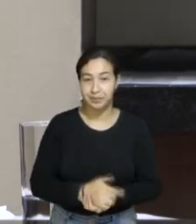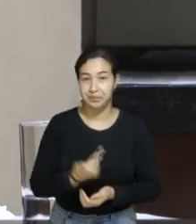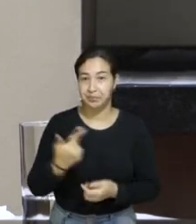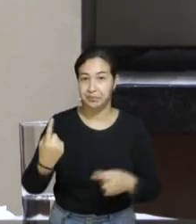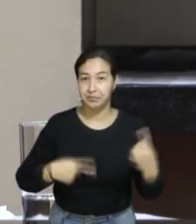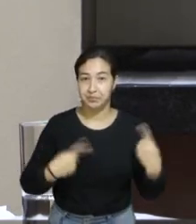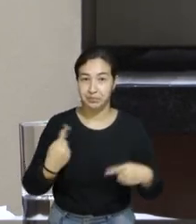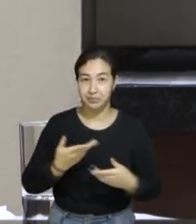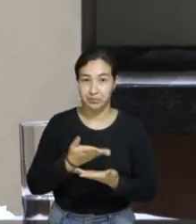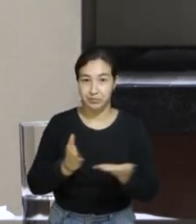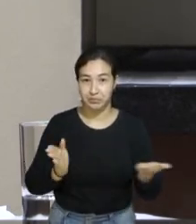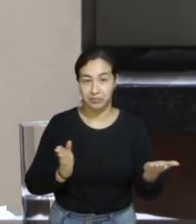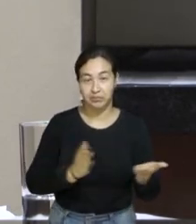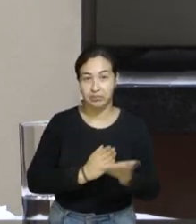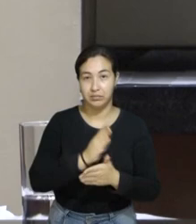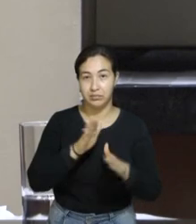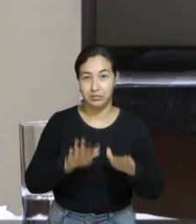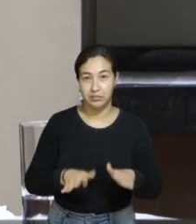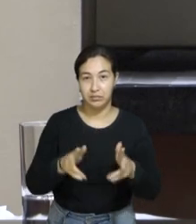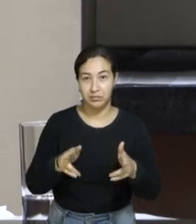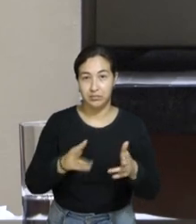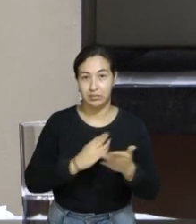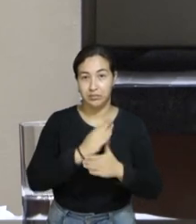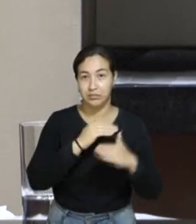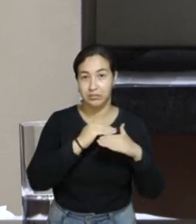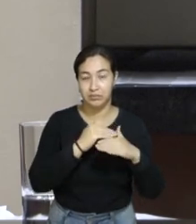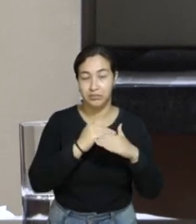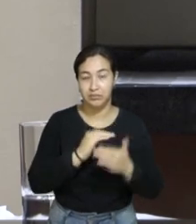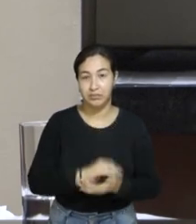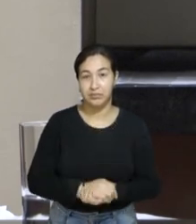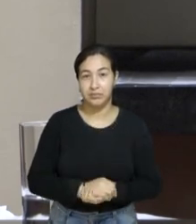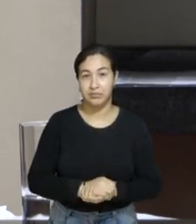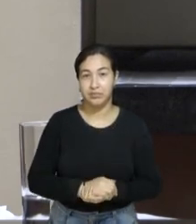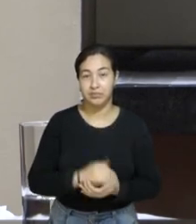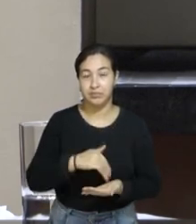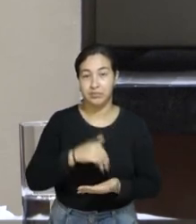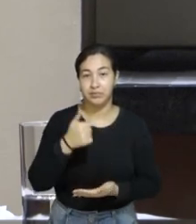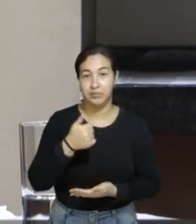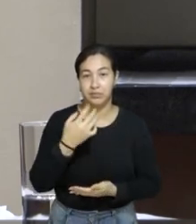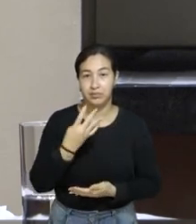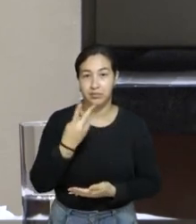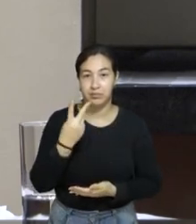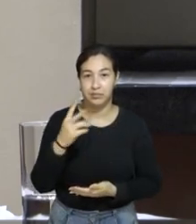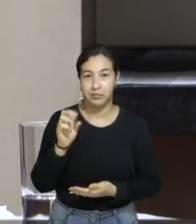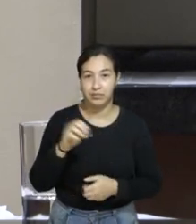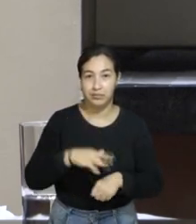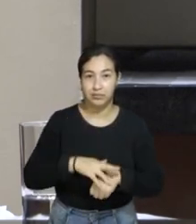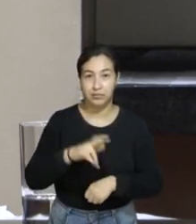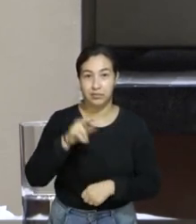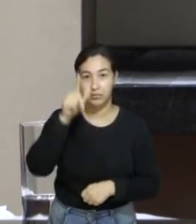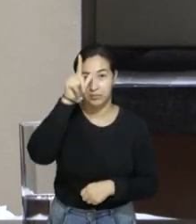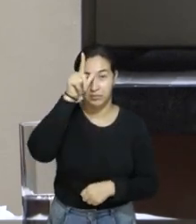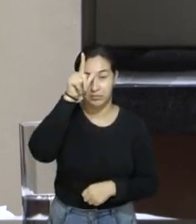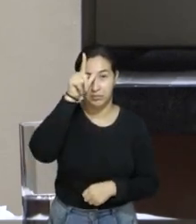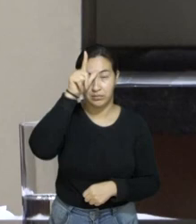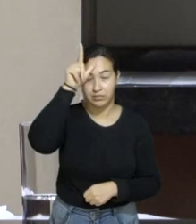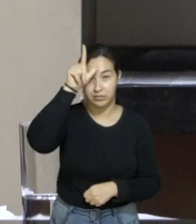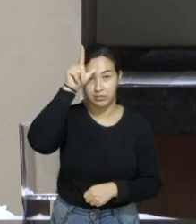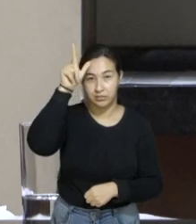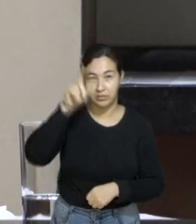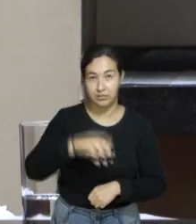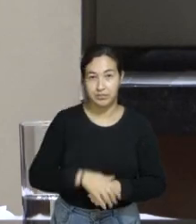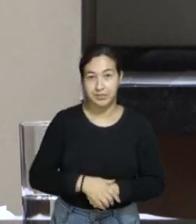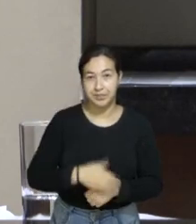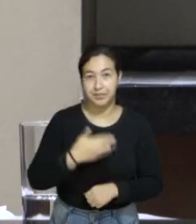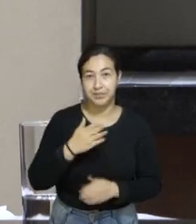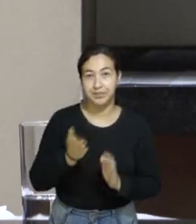que aprovam, permaneçam como se encontram. Aprovado por unanimidade. Moção 1420, autor deputado Sargento Lima, manifestando